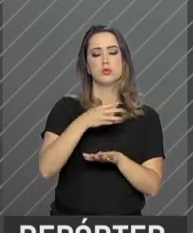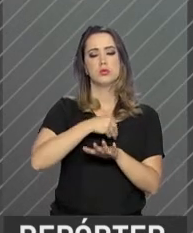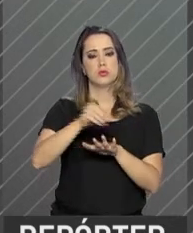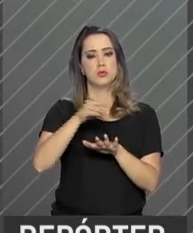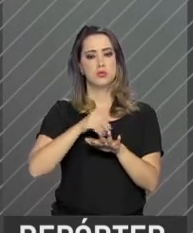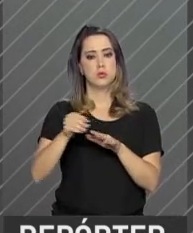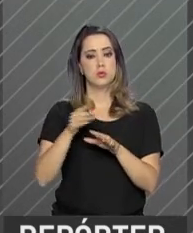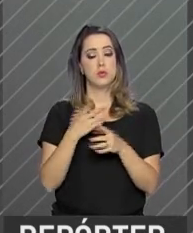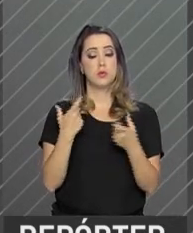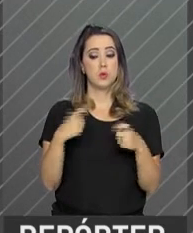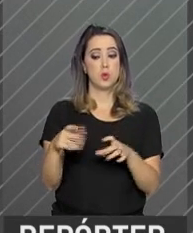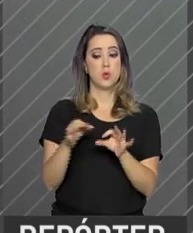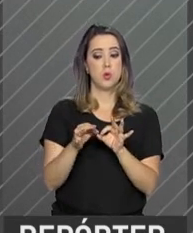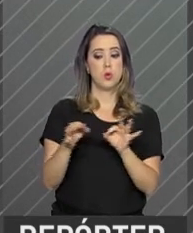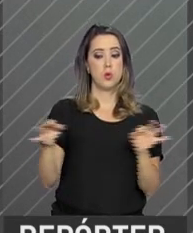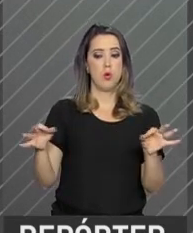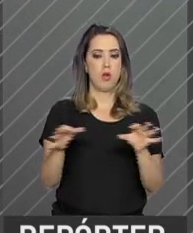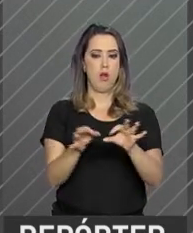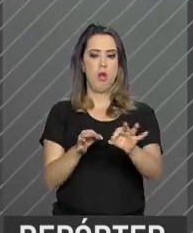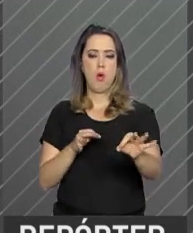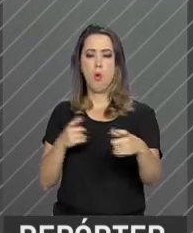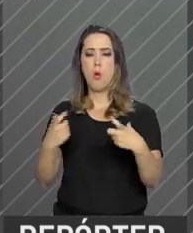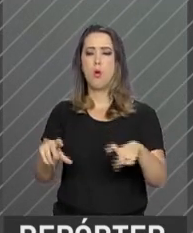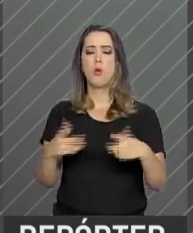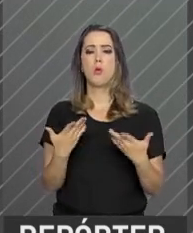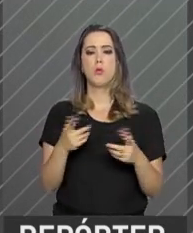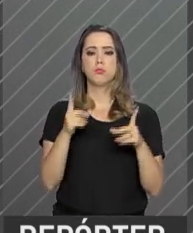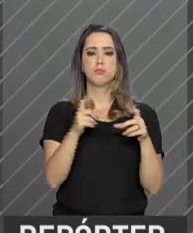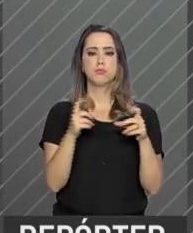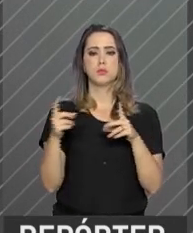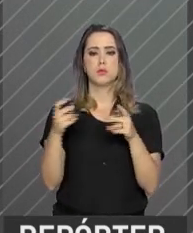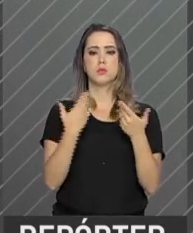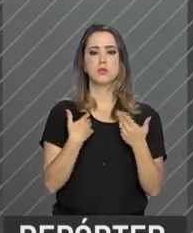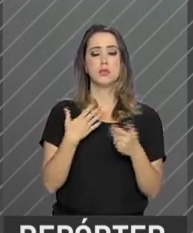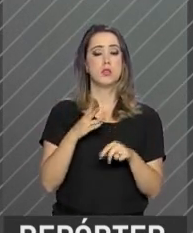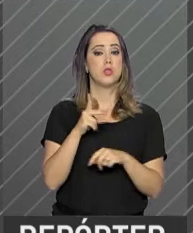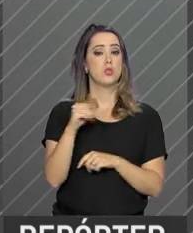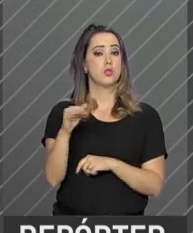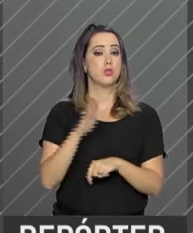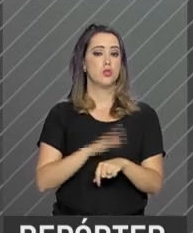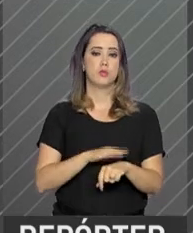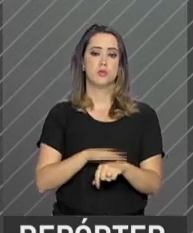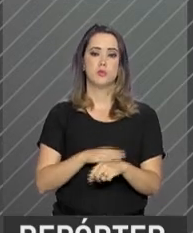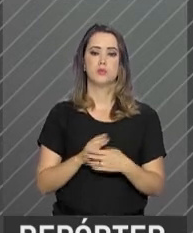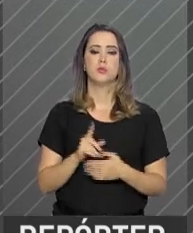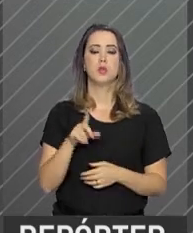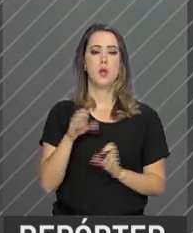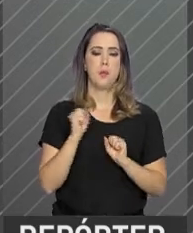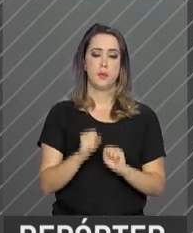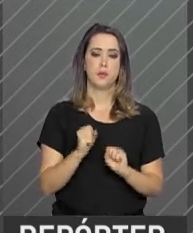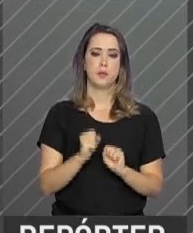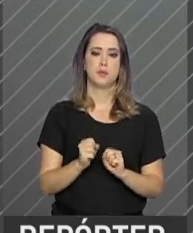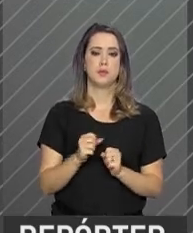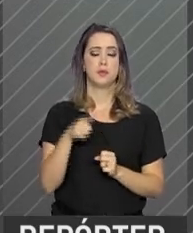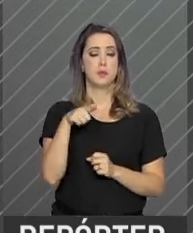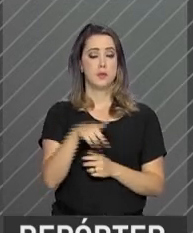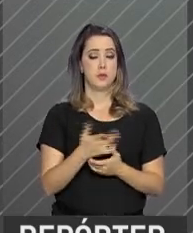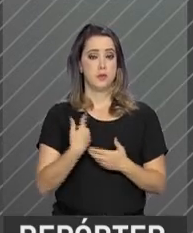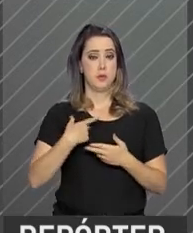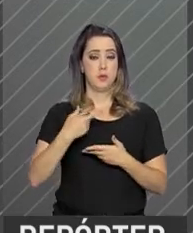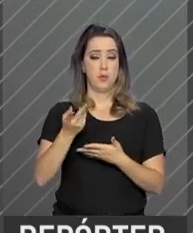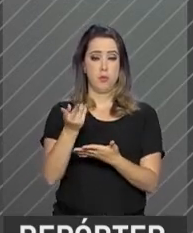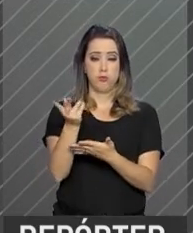como latitude e longitude do local em que foram tiradas data e hora isso é possível por meio do georreferenciamento